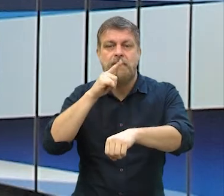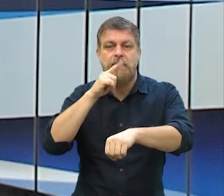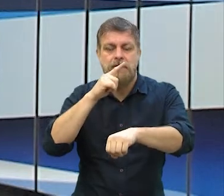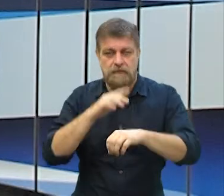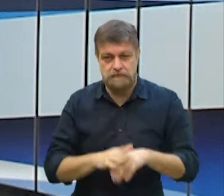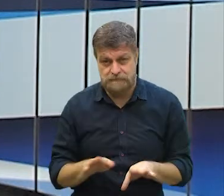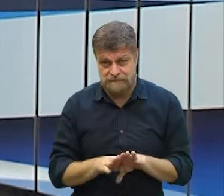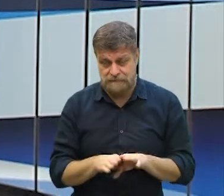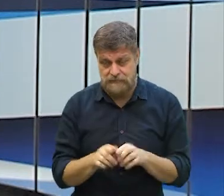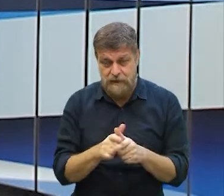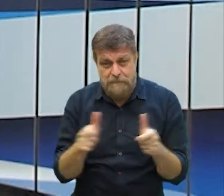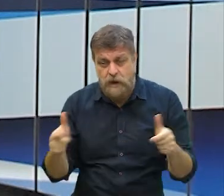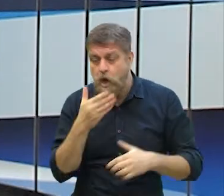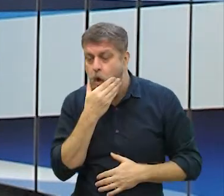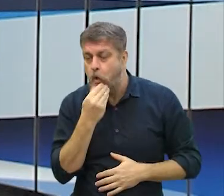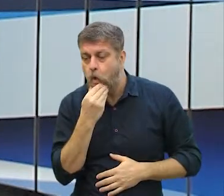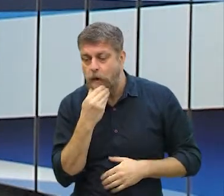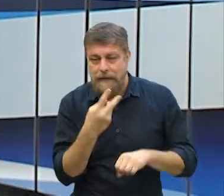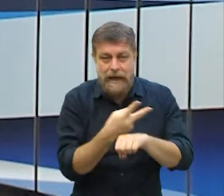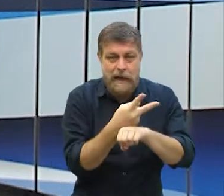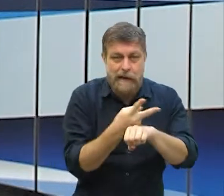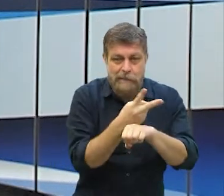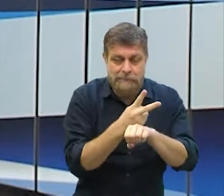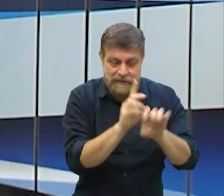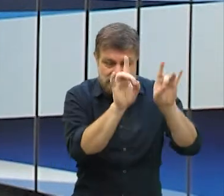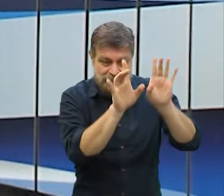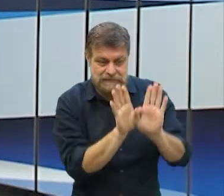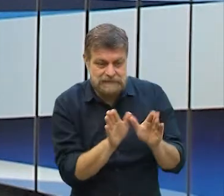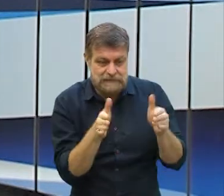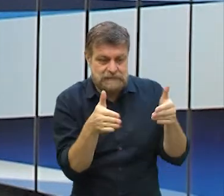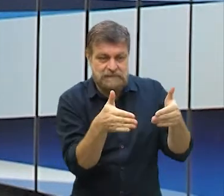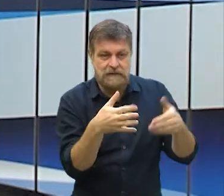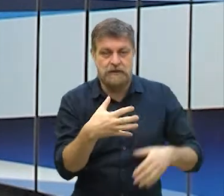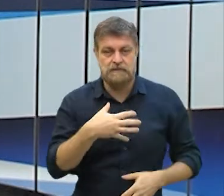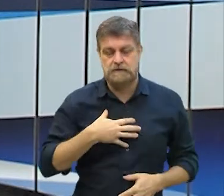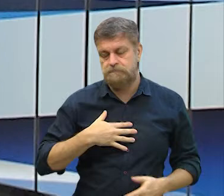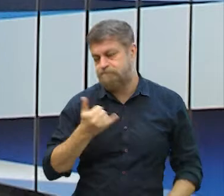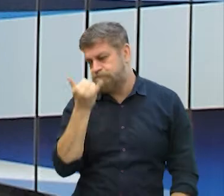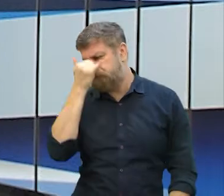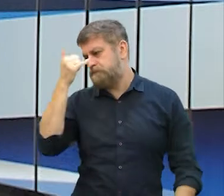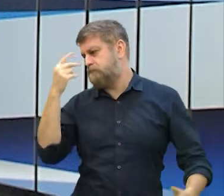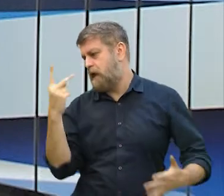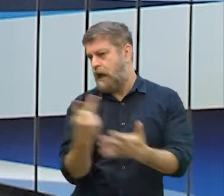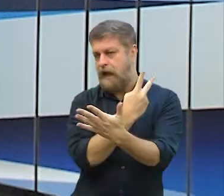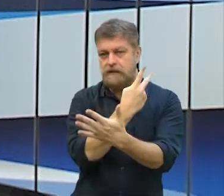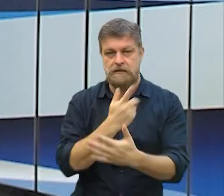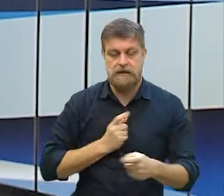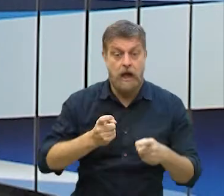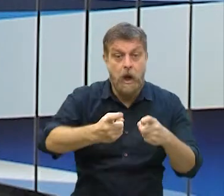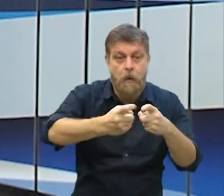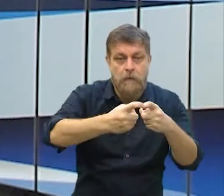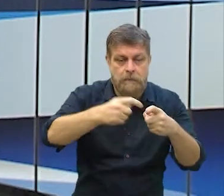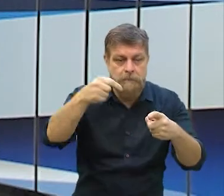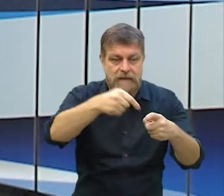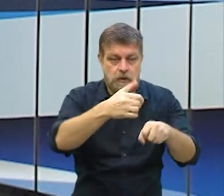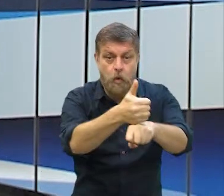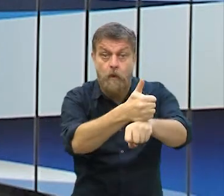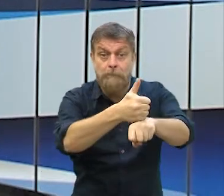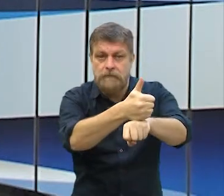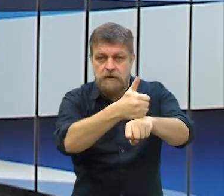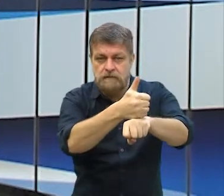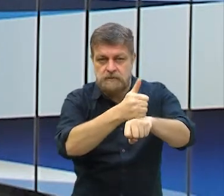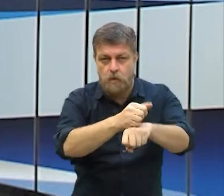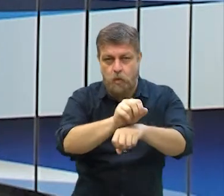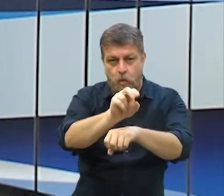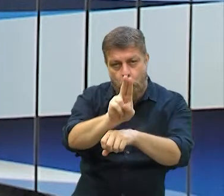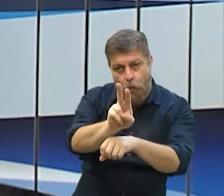Alexandre, você falou que muitos homens procuram o médico especialista de maneira equivocada. O urologista é